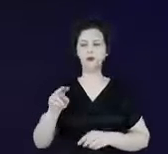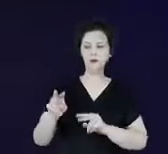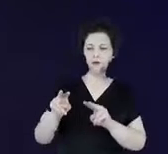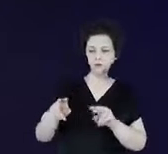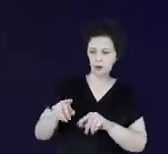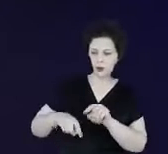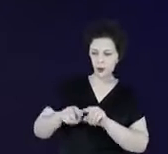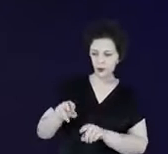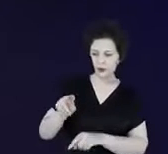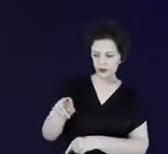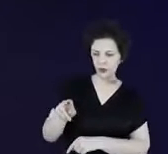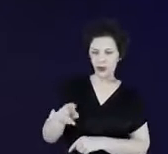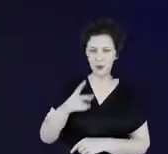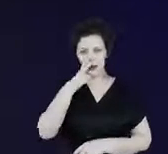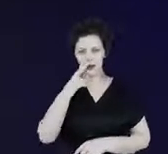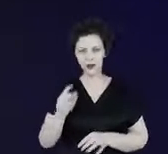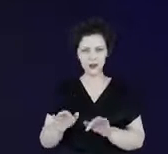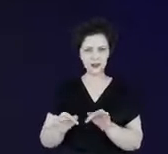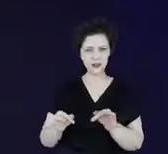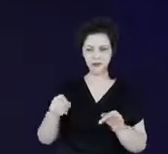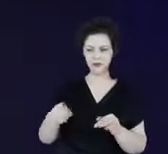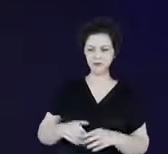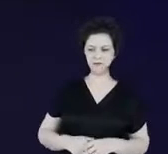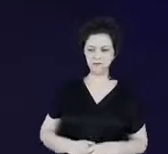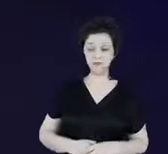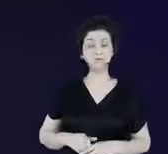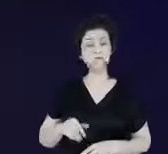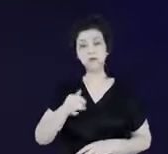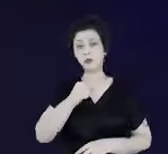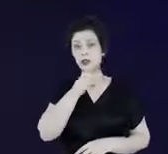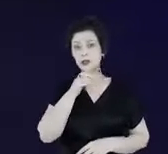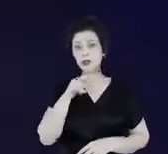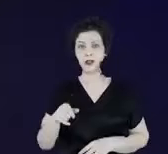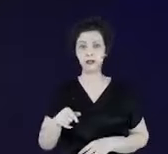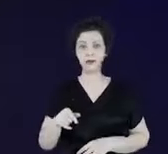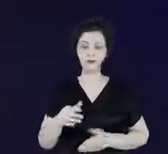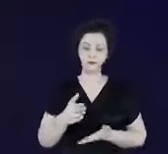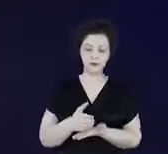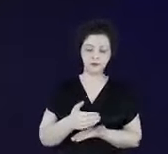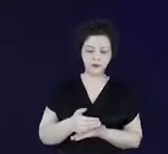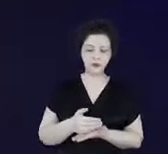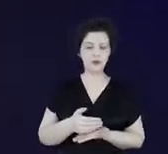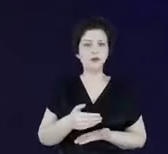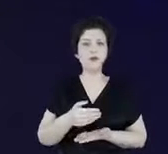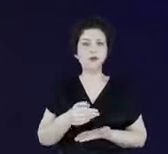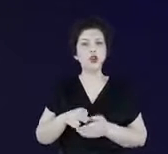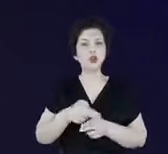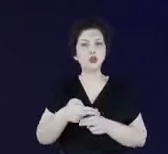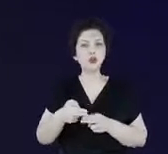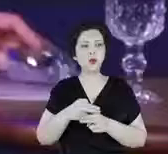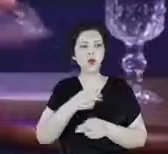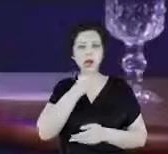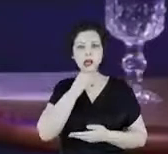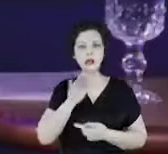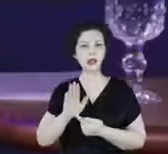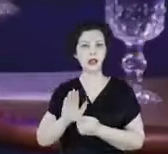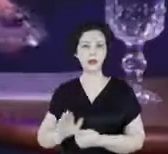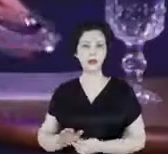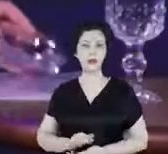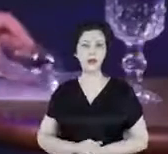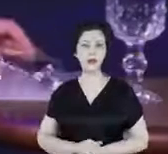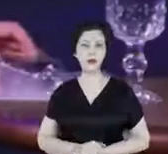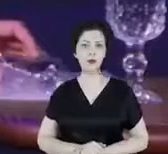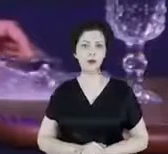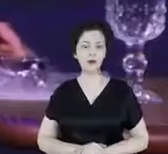um produto por mais simples que ele seja é por exemplo esse bolinho de chocolate que eu trouxe aqui como exemplo e eu